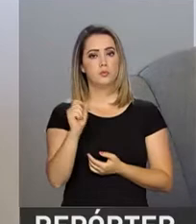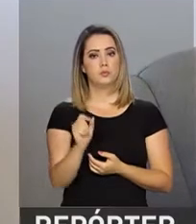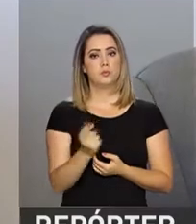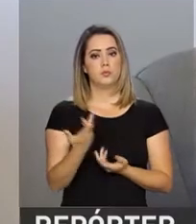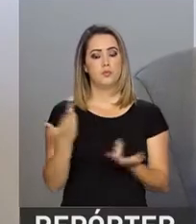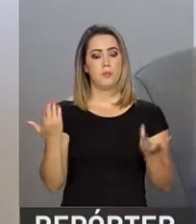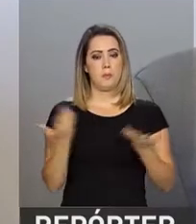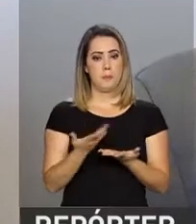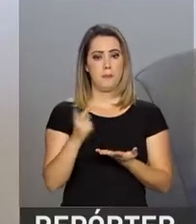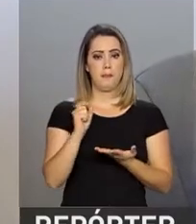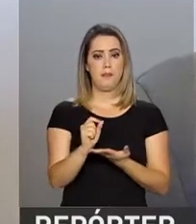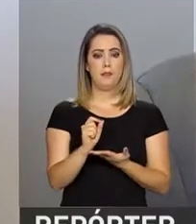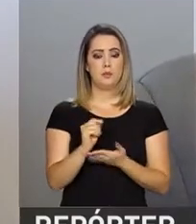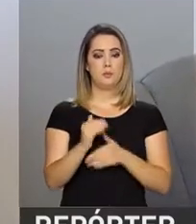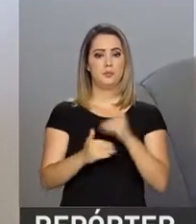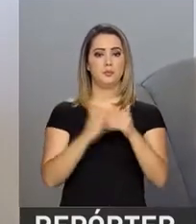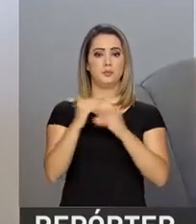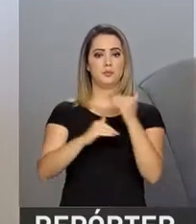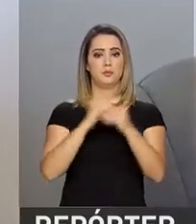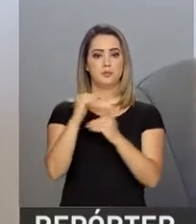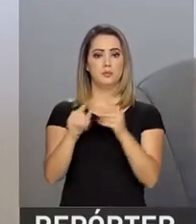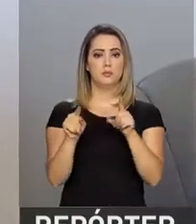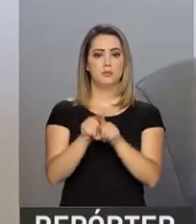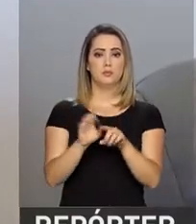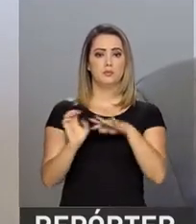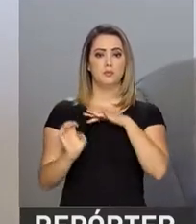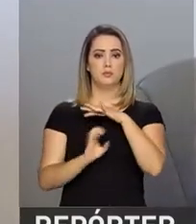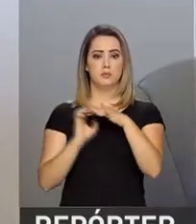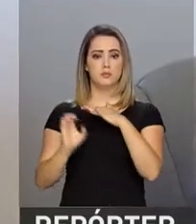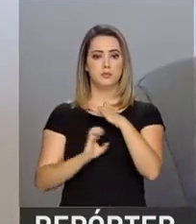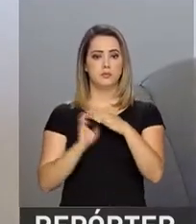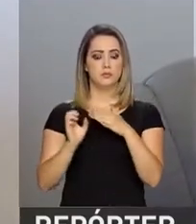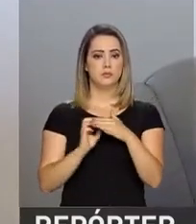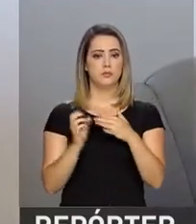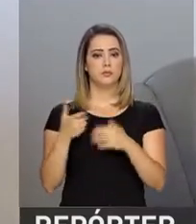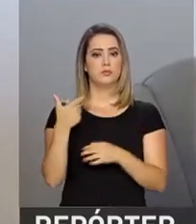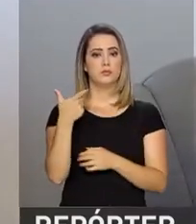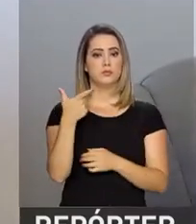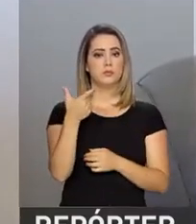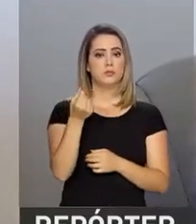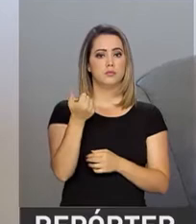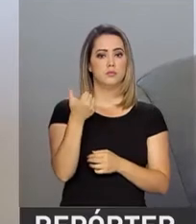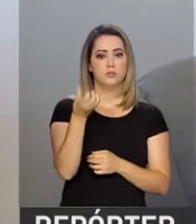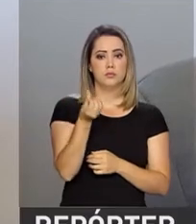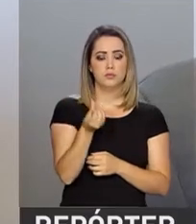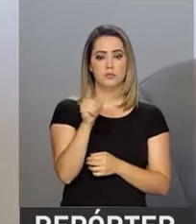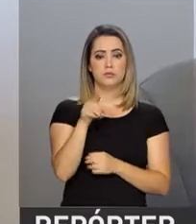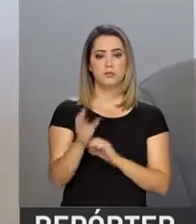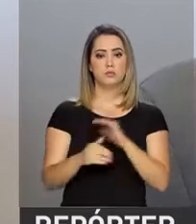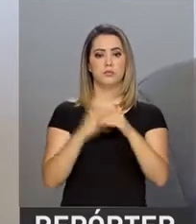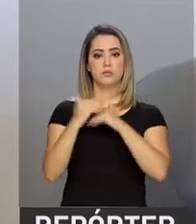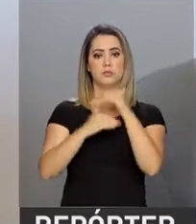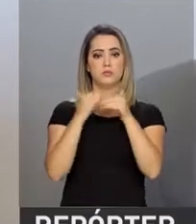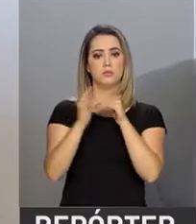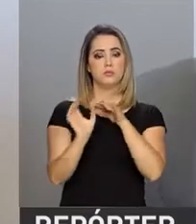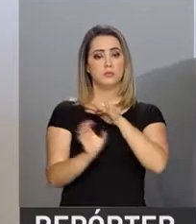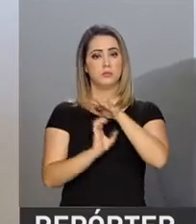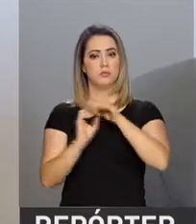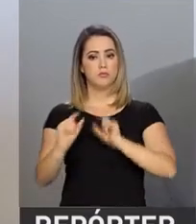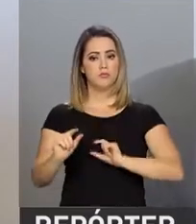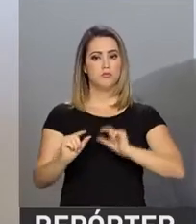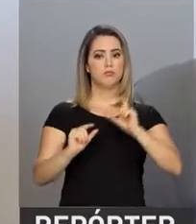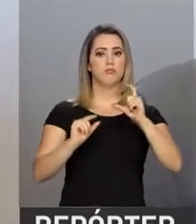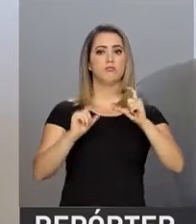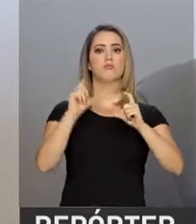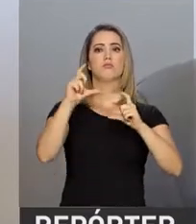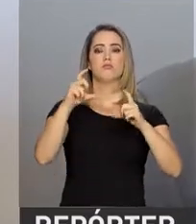grande medida, o crescimento das empresas em 2016 foi fruto do crescimento das micro e pequenas